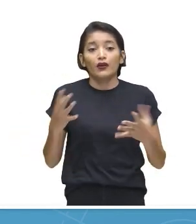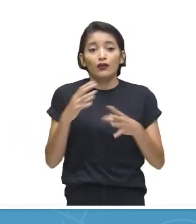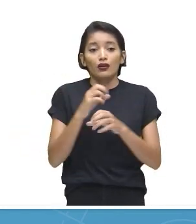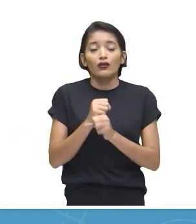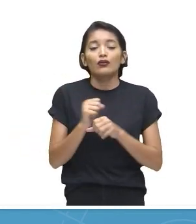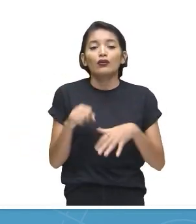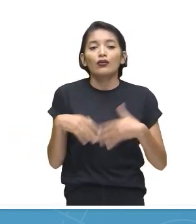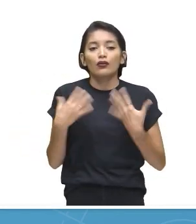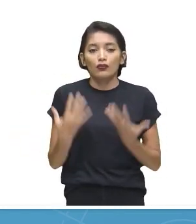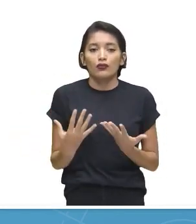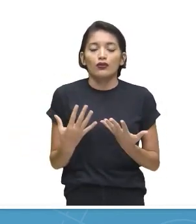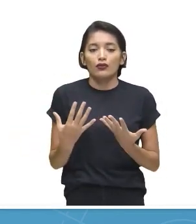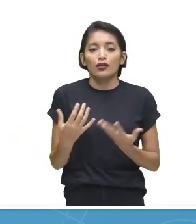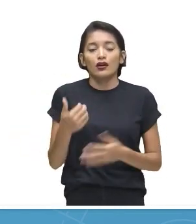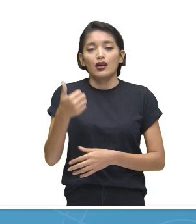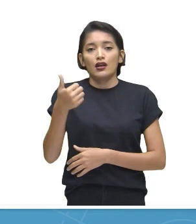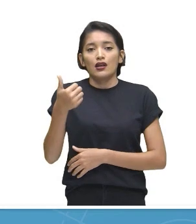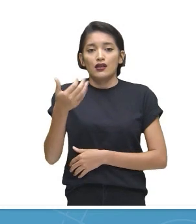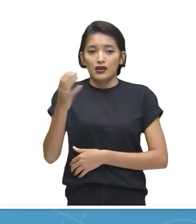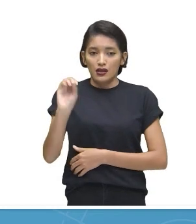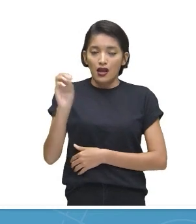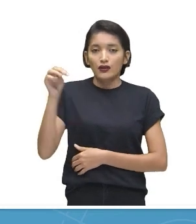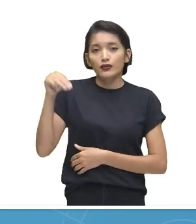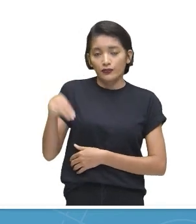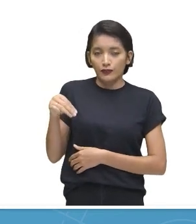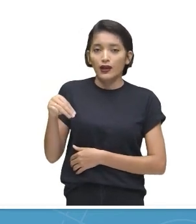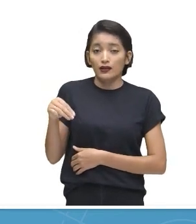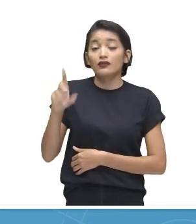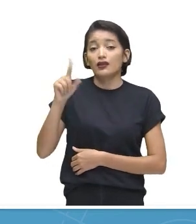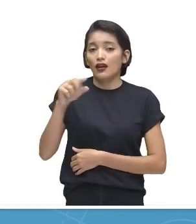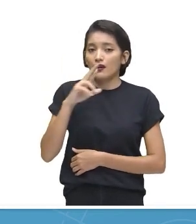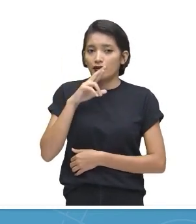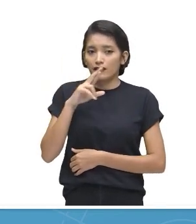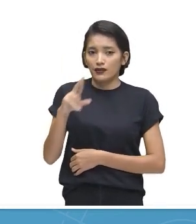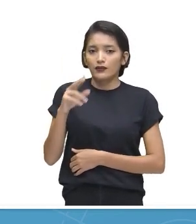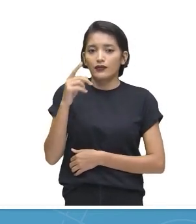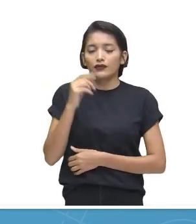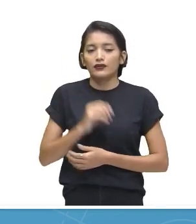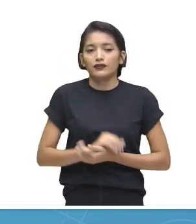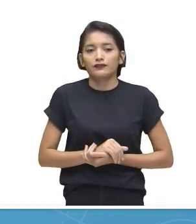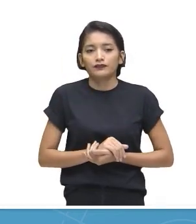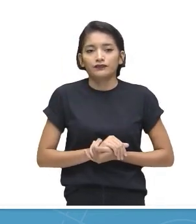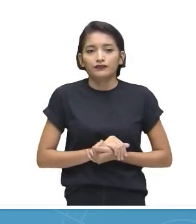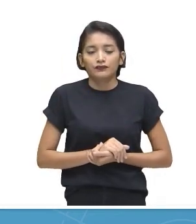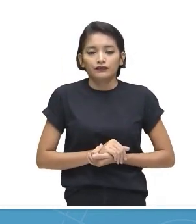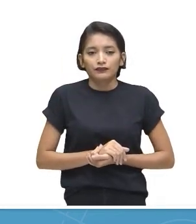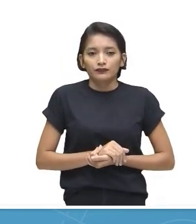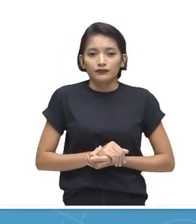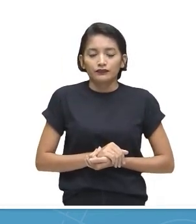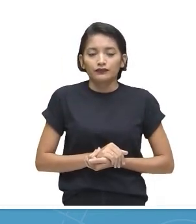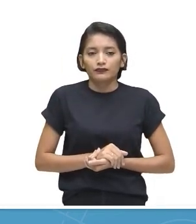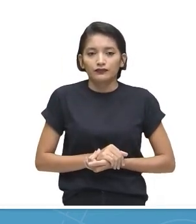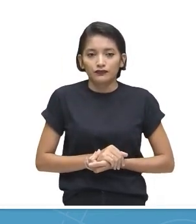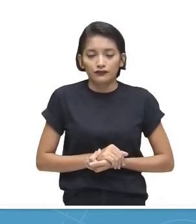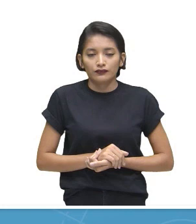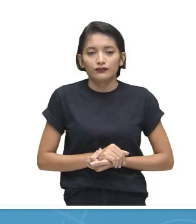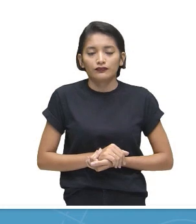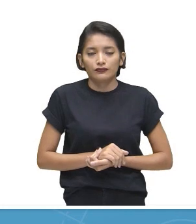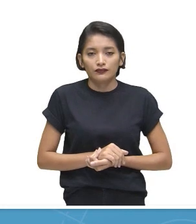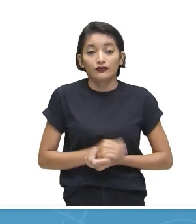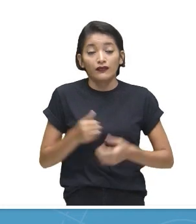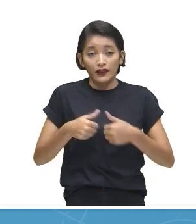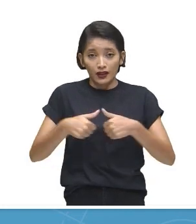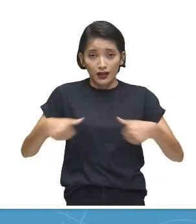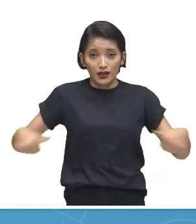achou um total de 10 metros, que é justamente a resposta aí da nossa questão, né? 10 metros de fita